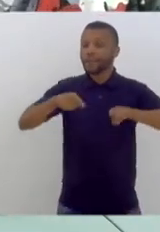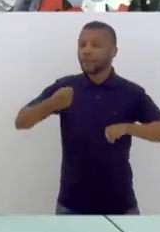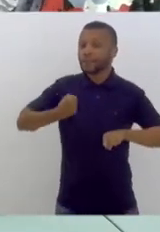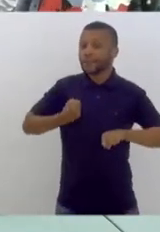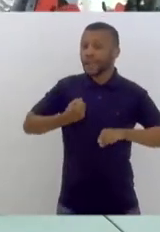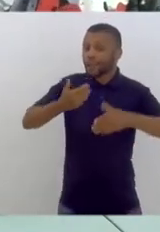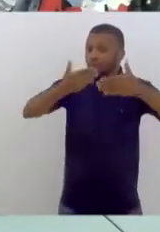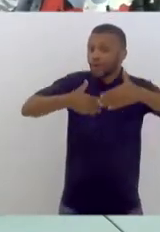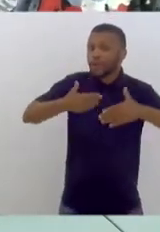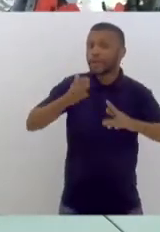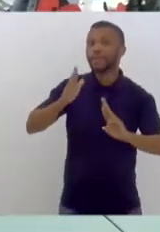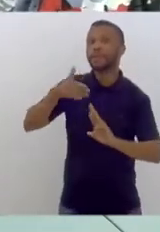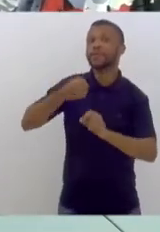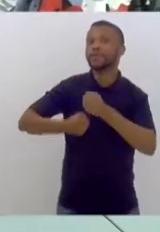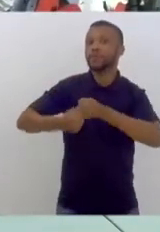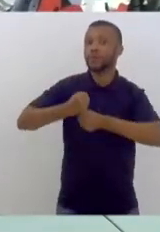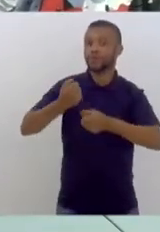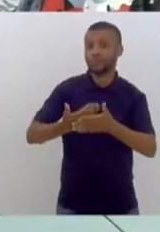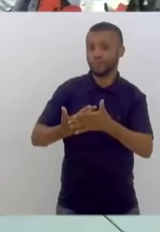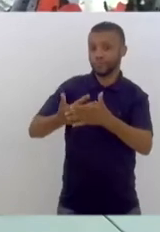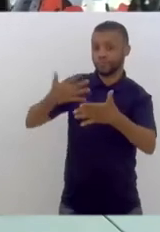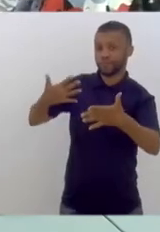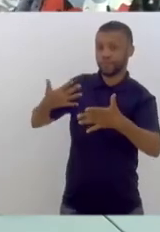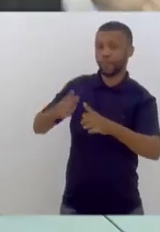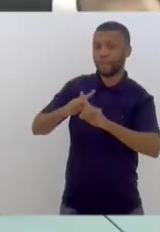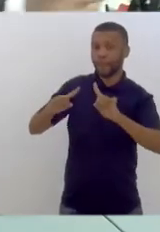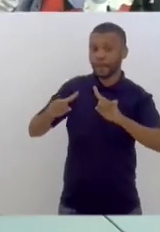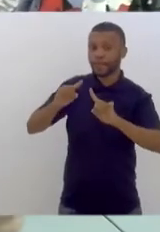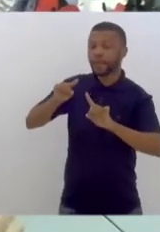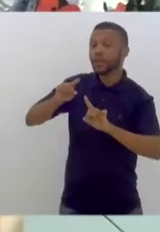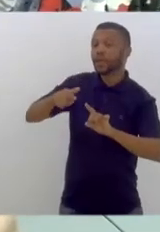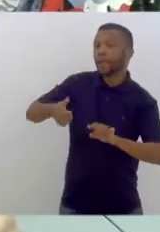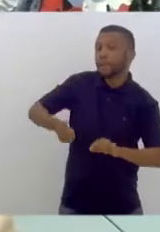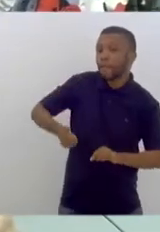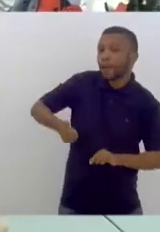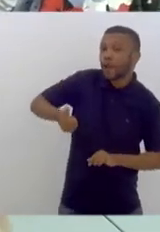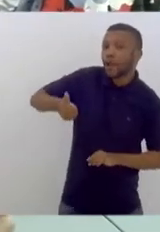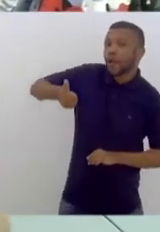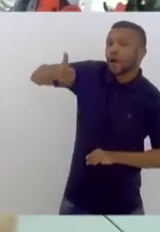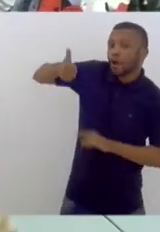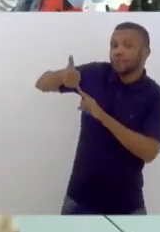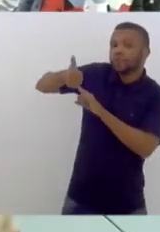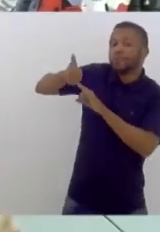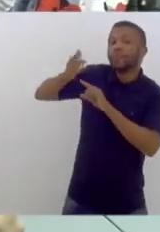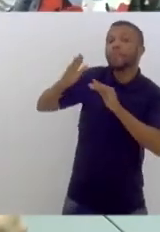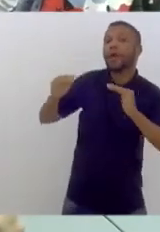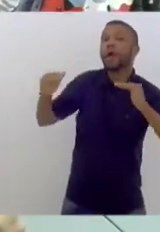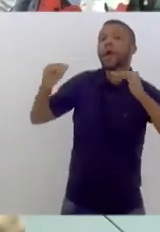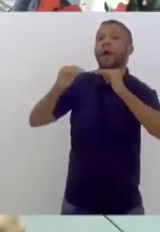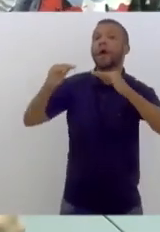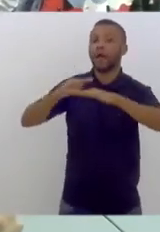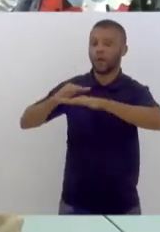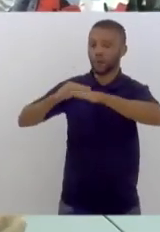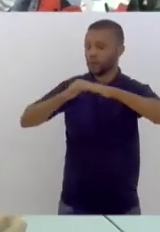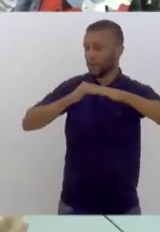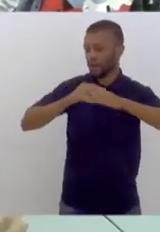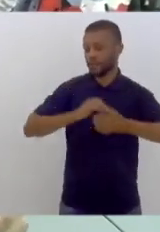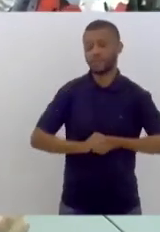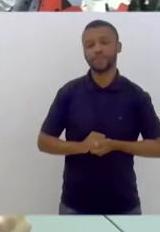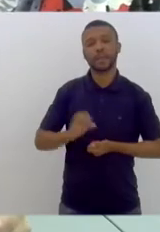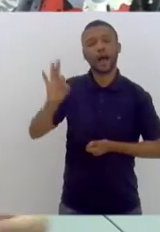só quem está indo bem, mas o delta, ou seja, quem está melhorando, você está falando também sobre equidade, a taxa de participação